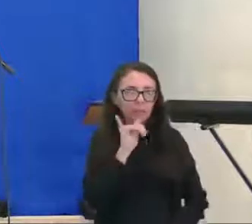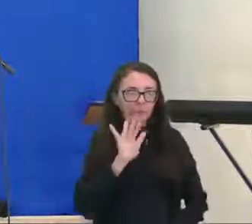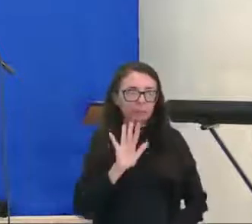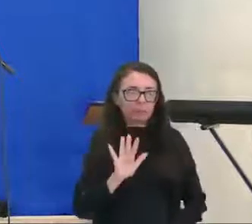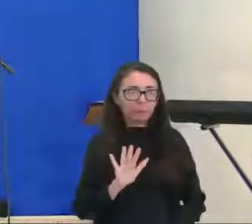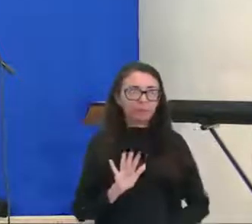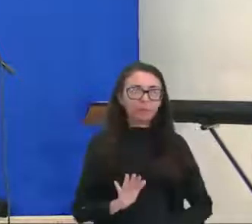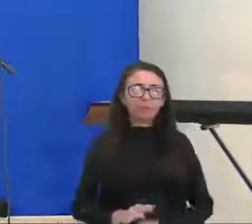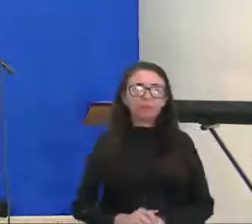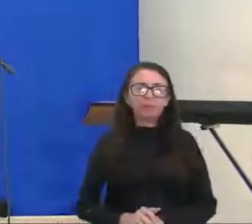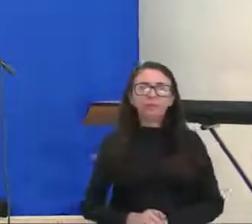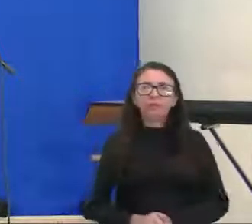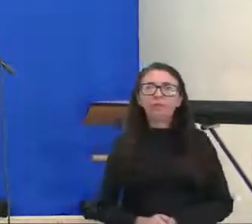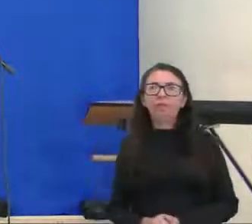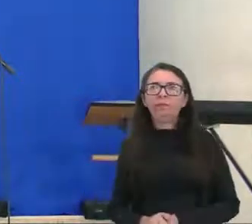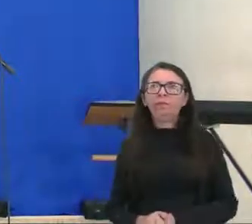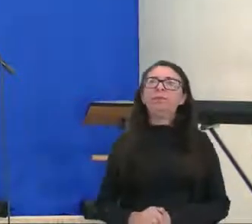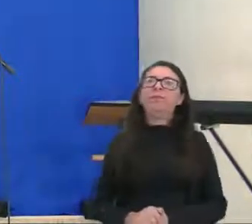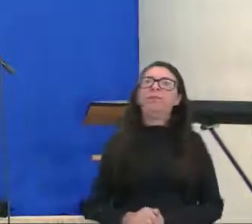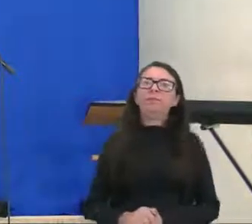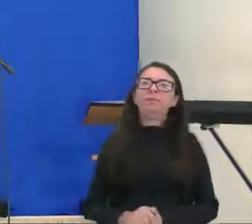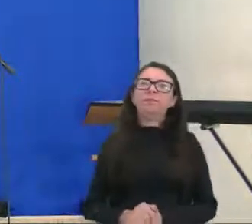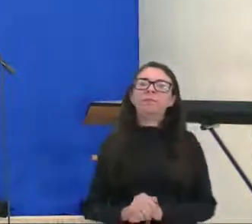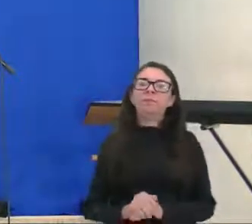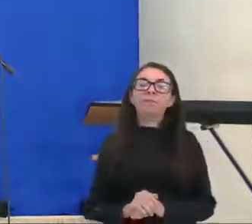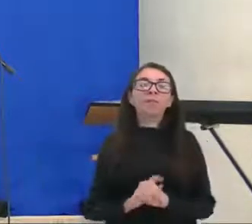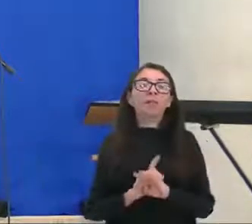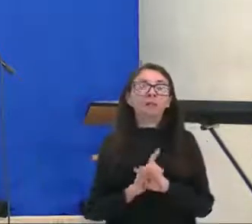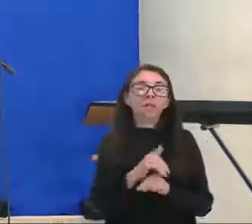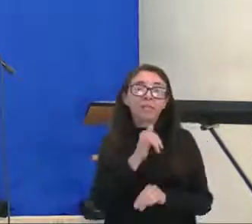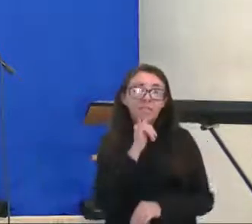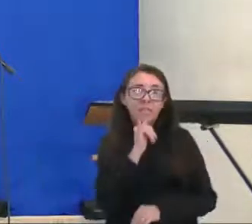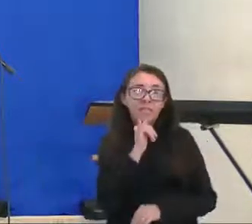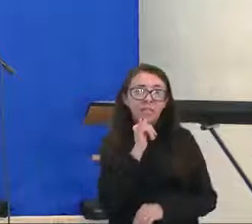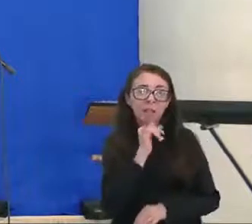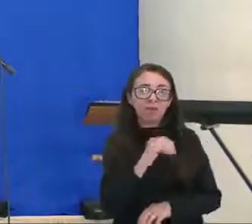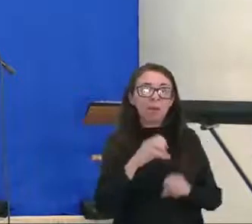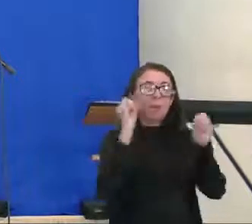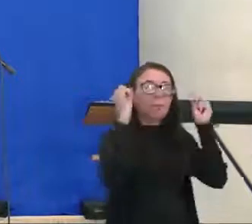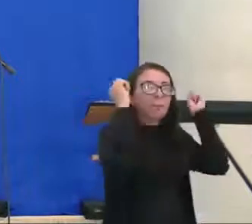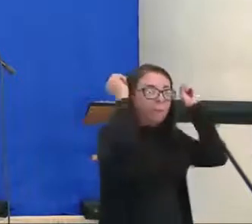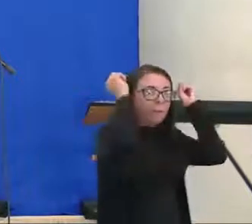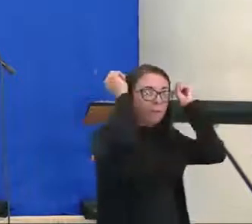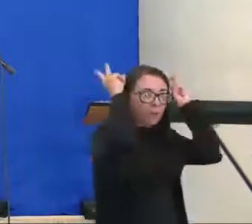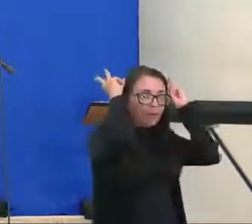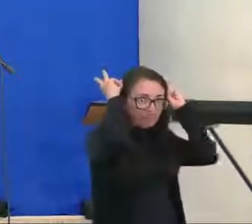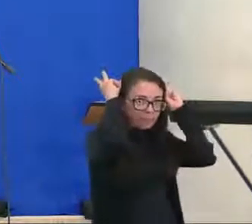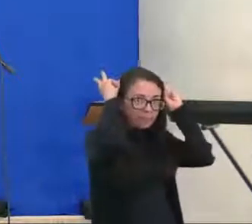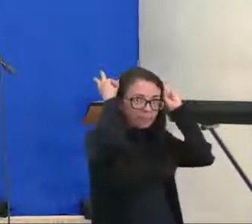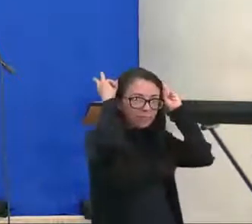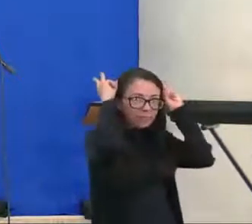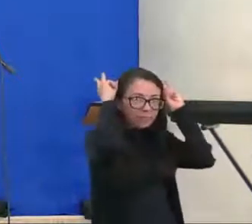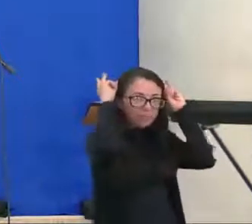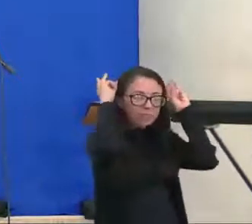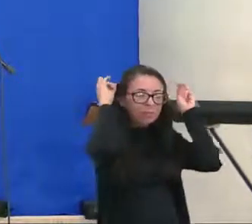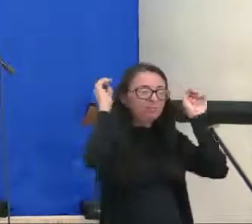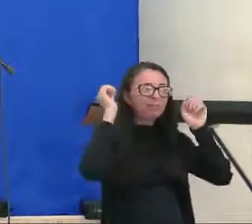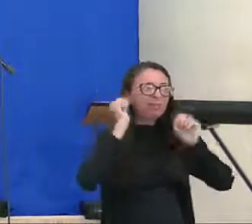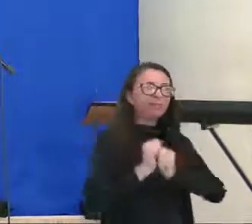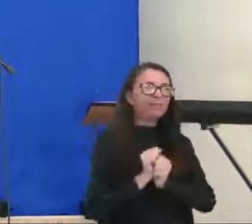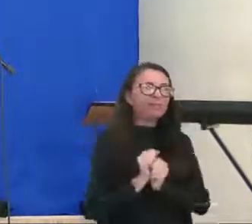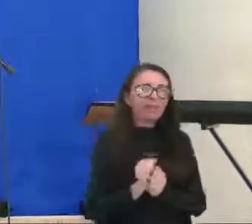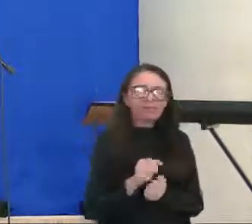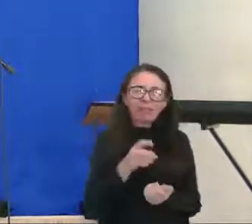O que Deus fala? Quantas realizações de agir sobrenatural de Deus agindo